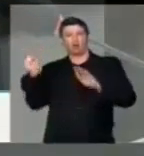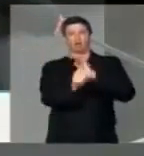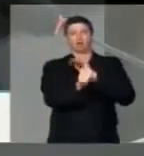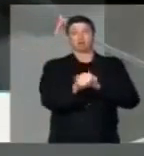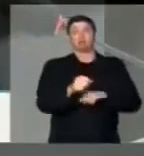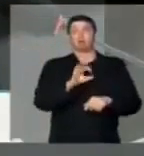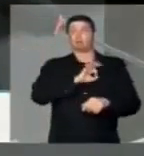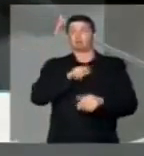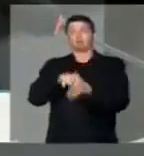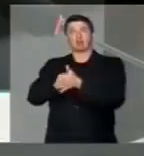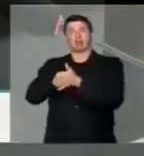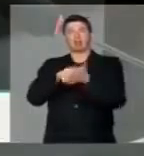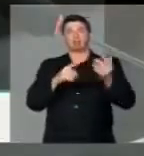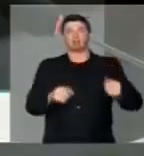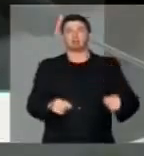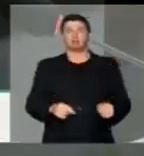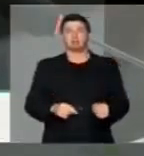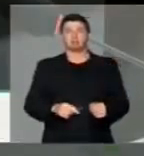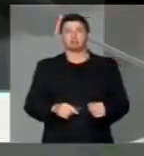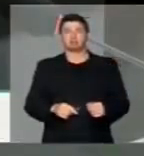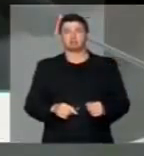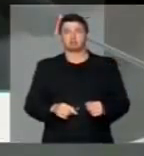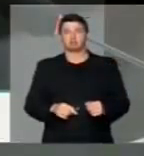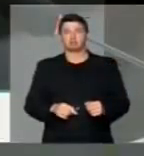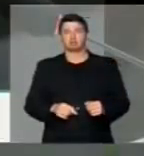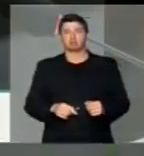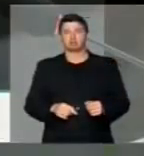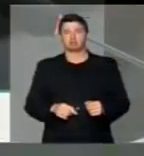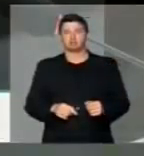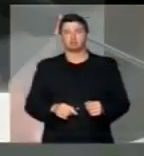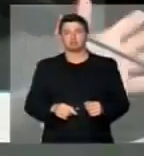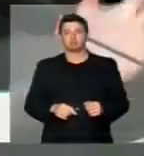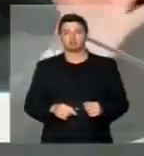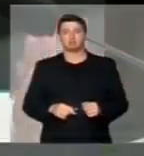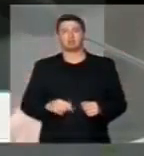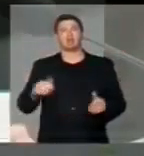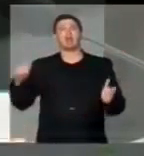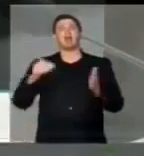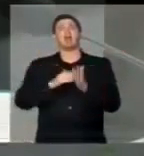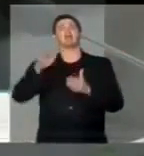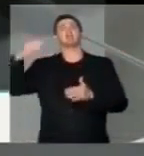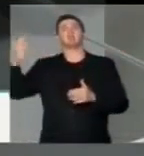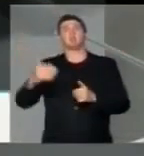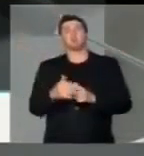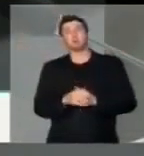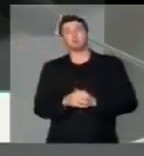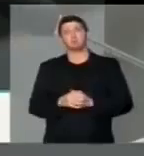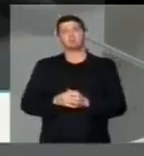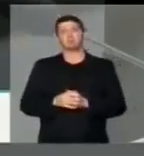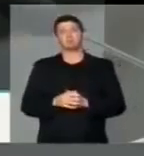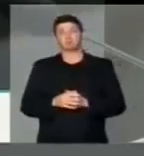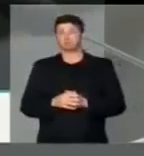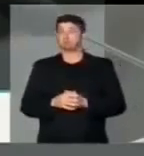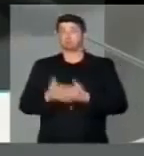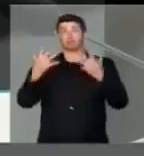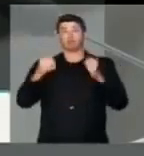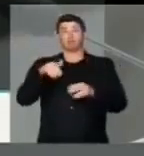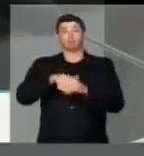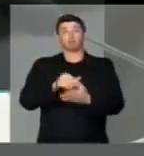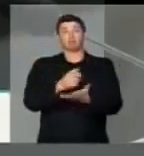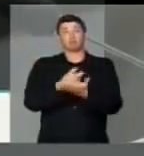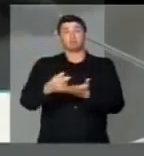nesse tipo de conversa que eles repetem uma narrativa várias vezes. É a escola de Goebbels da guerra, de Goebbels